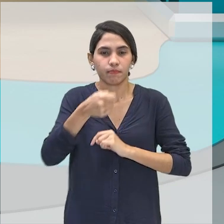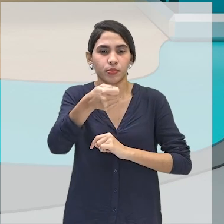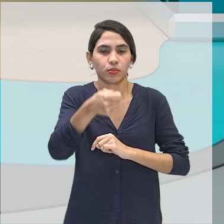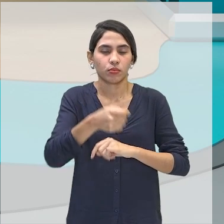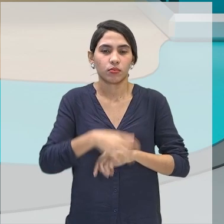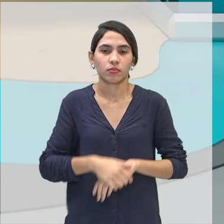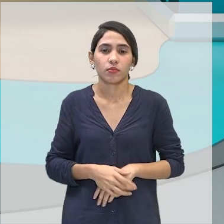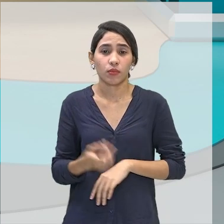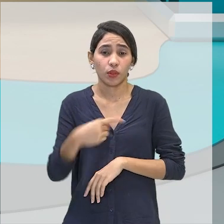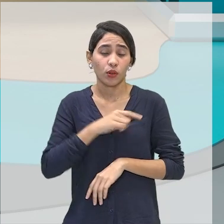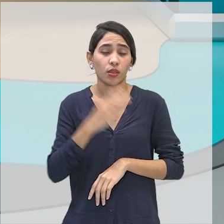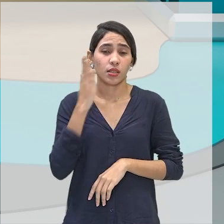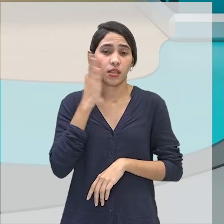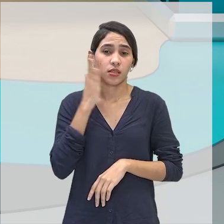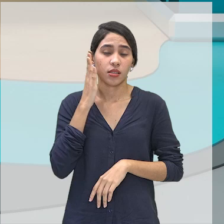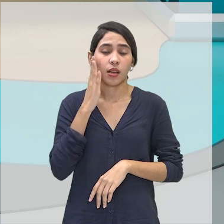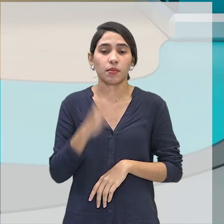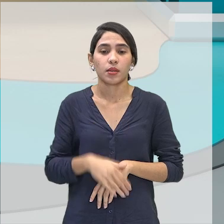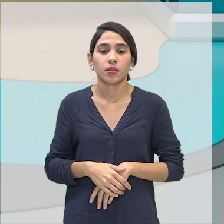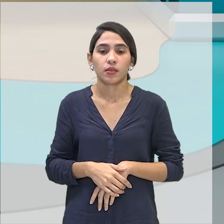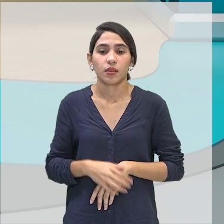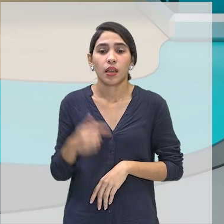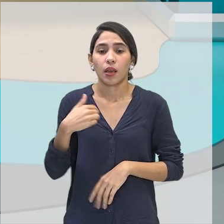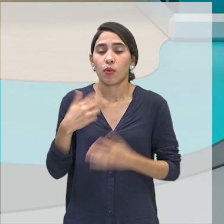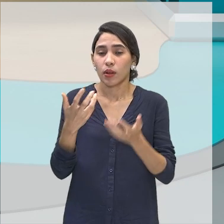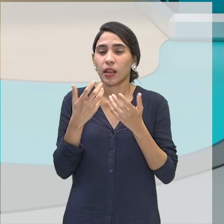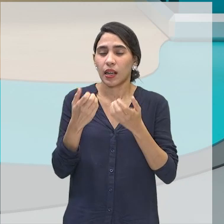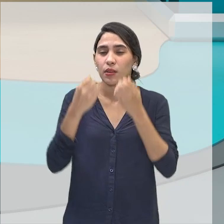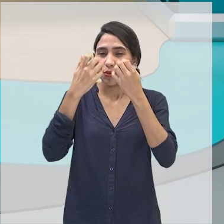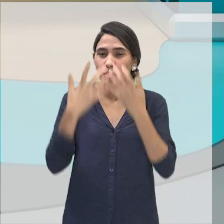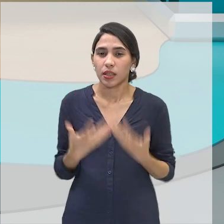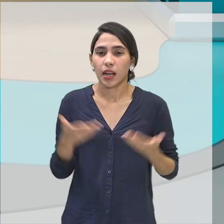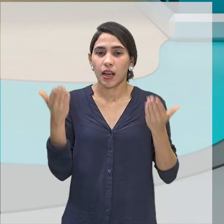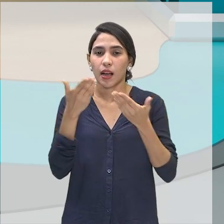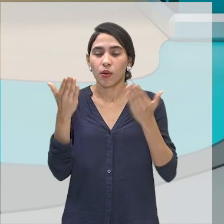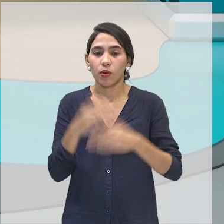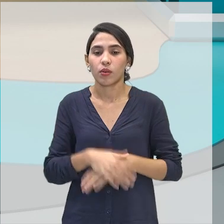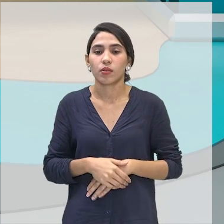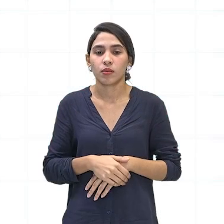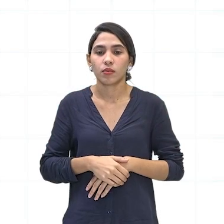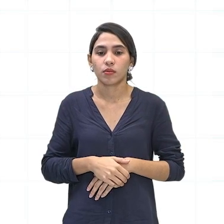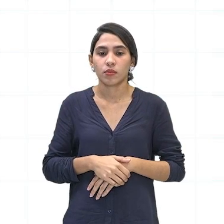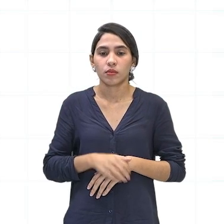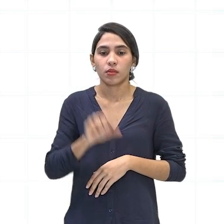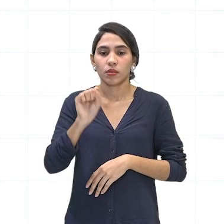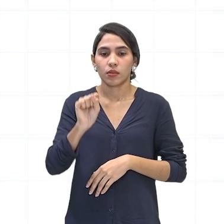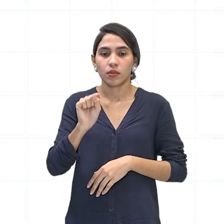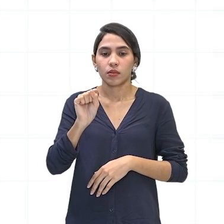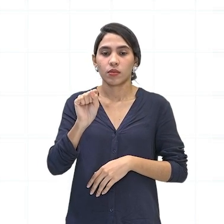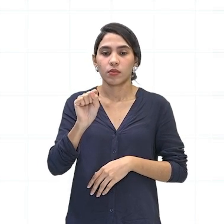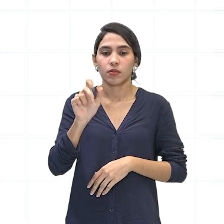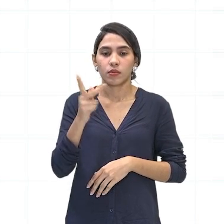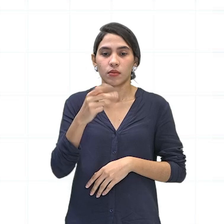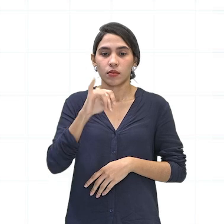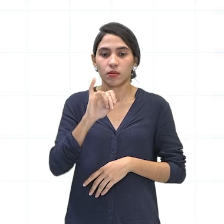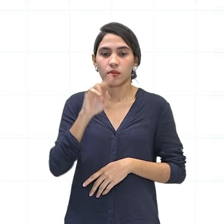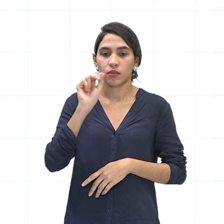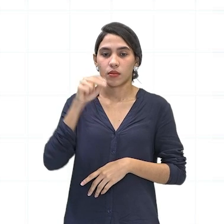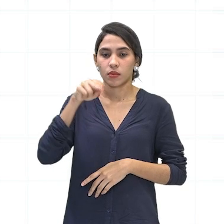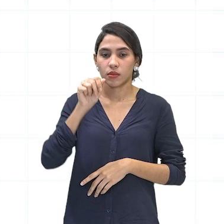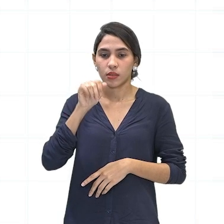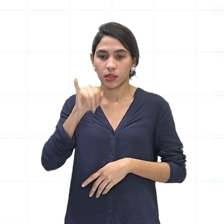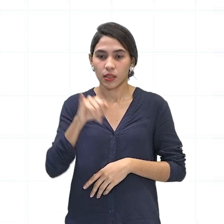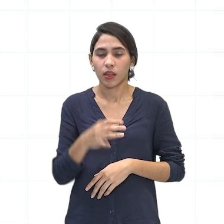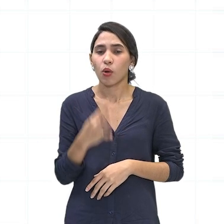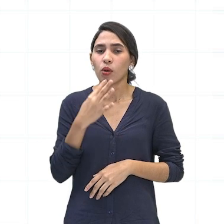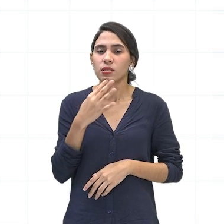gente já sabe sobre essa armadura, eu quero falar especificamente sobre a shinai. Vamos conhecer um pouquinho a